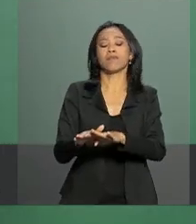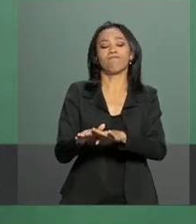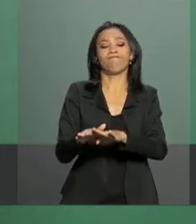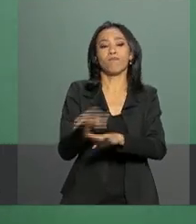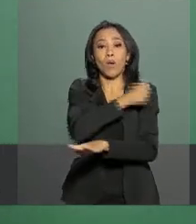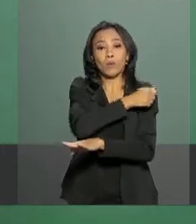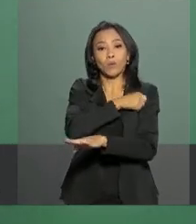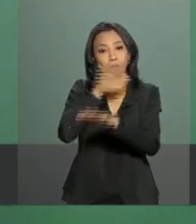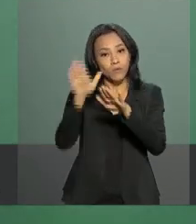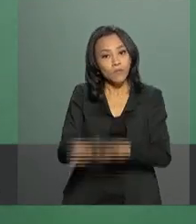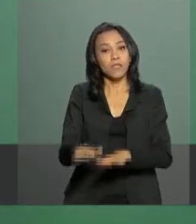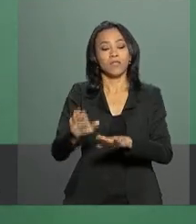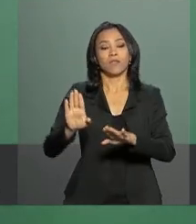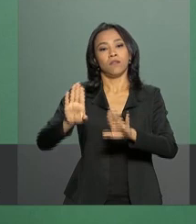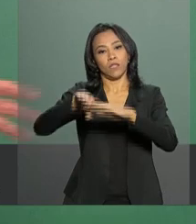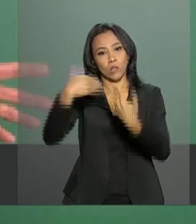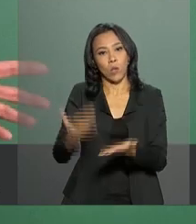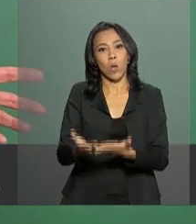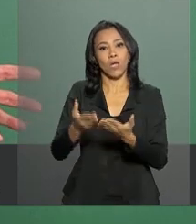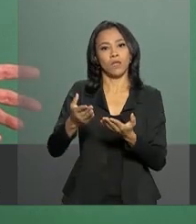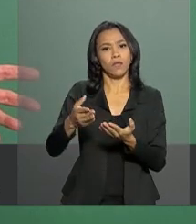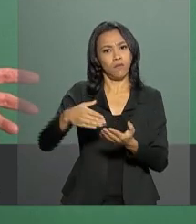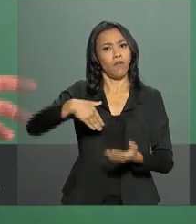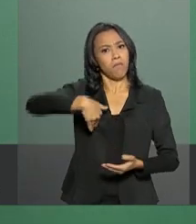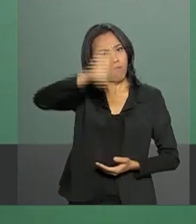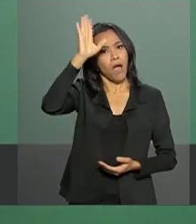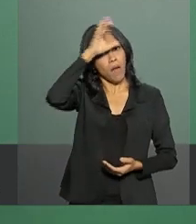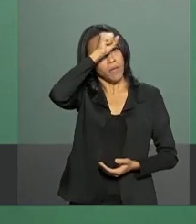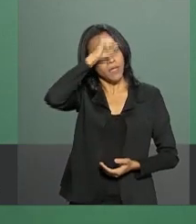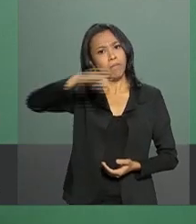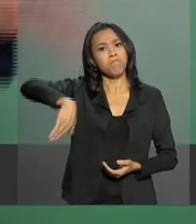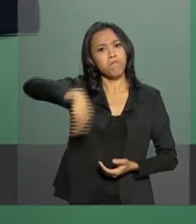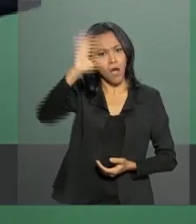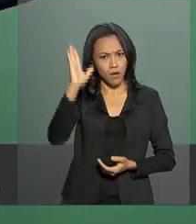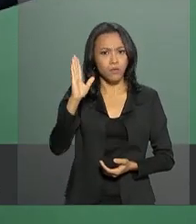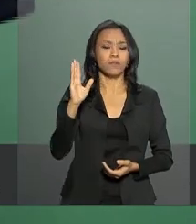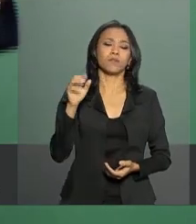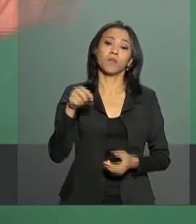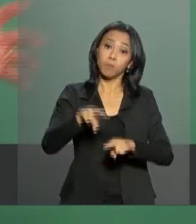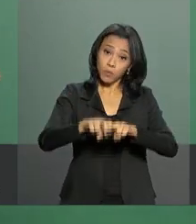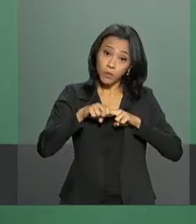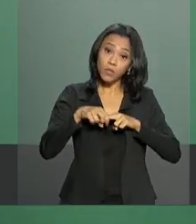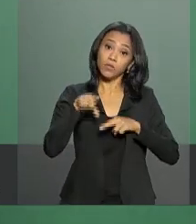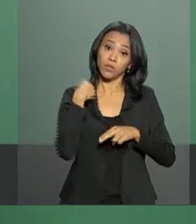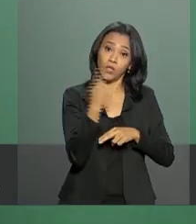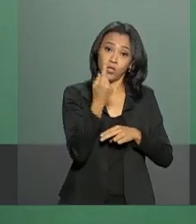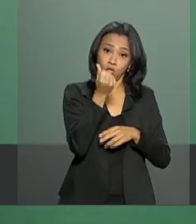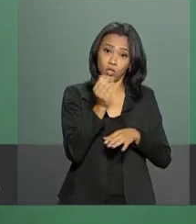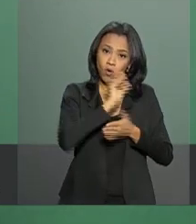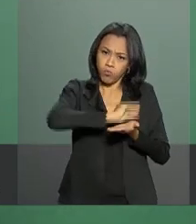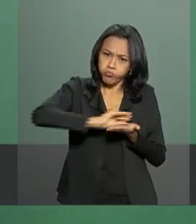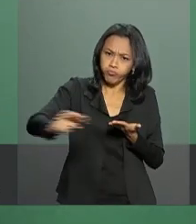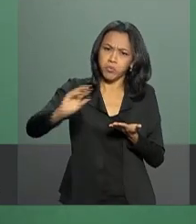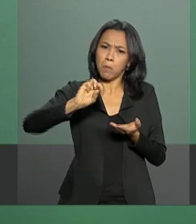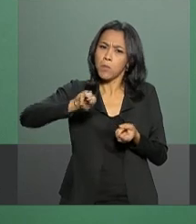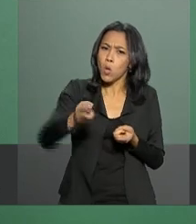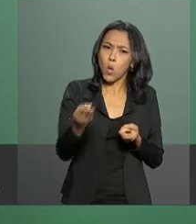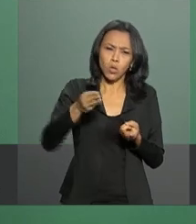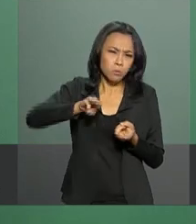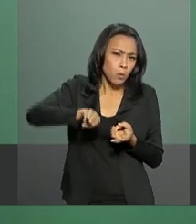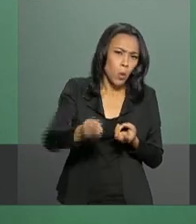escola evidentemente vai aprender mais e para isso nós estamos investindo aí milhões e milhões